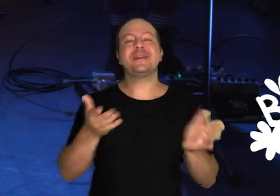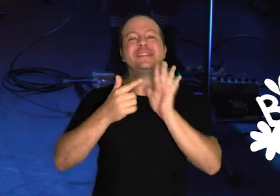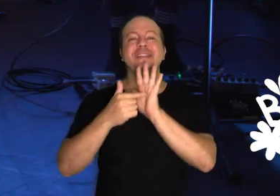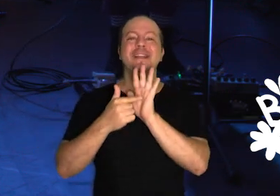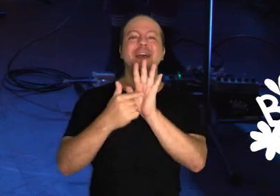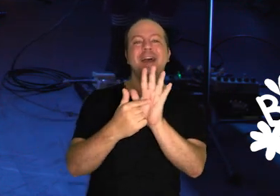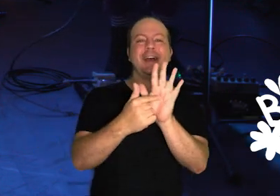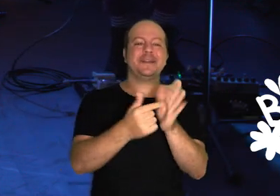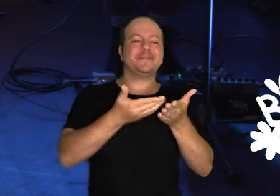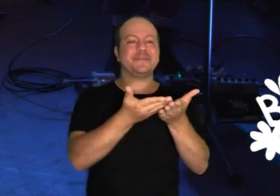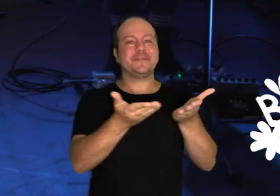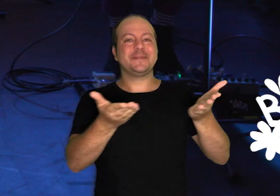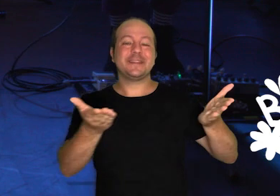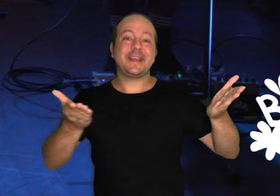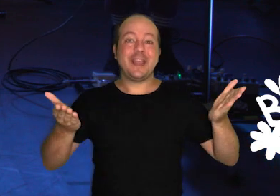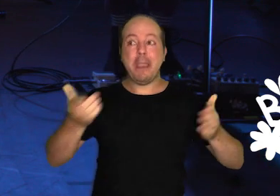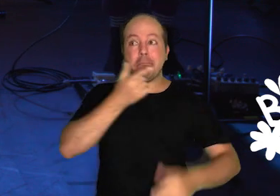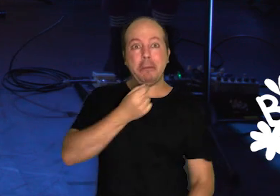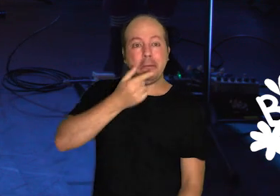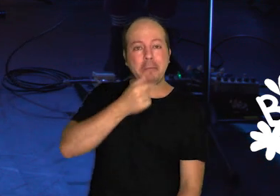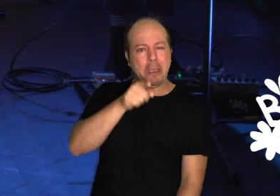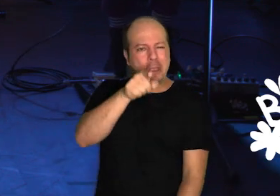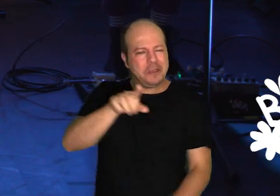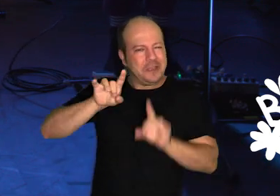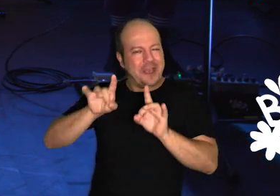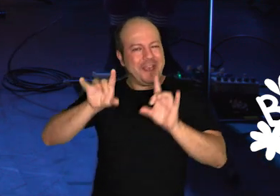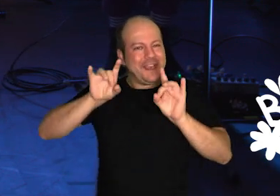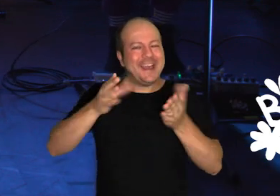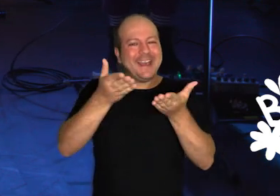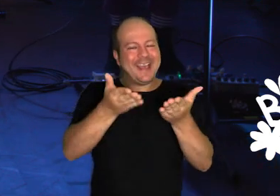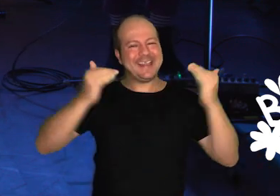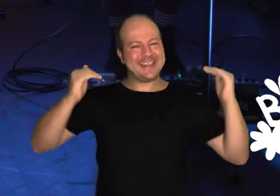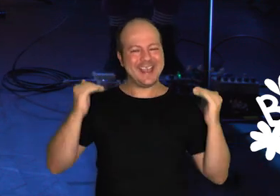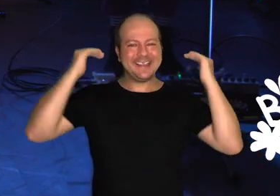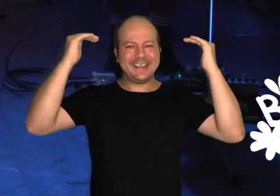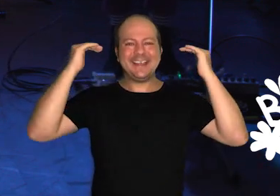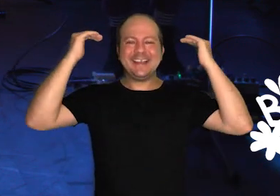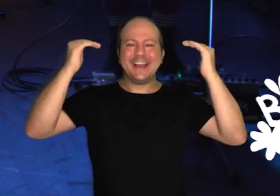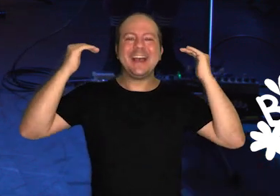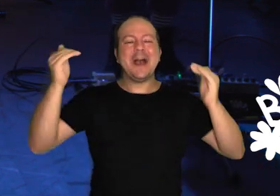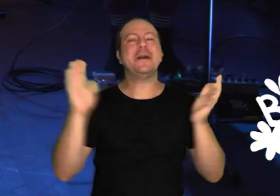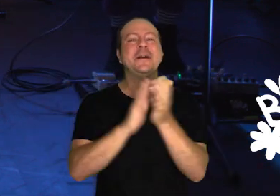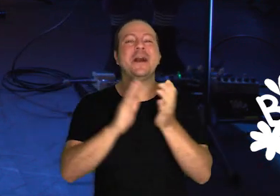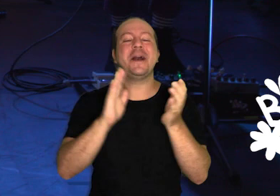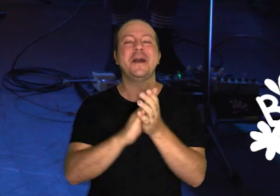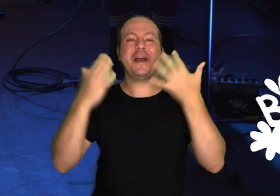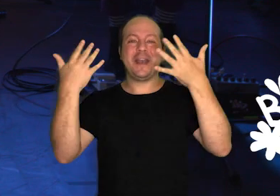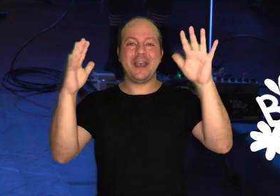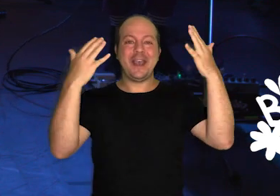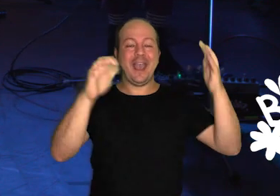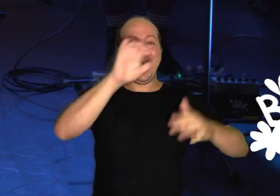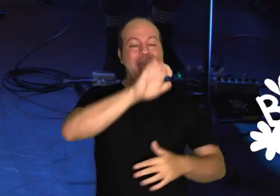vou apresentar esse menino especial. Isso pimpa, salva de palmas